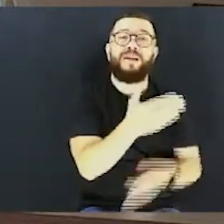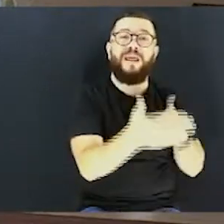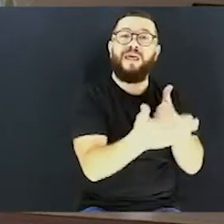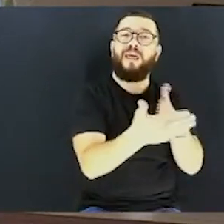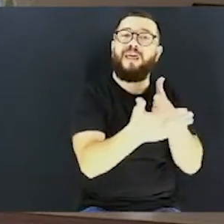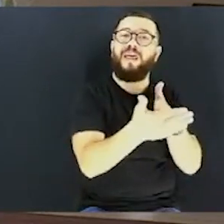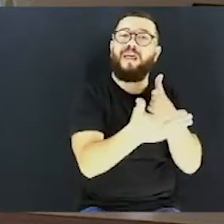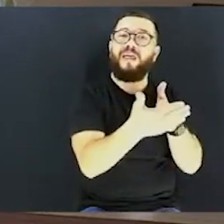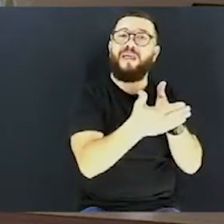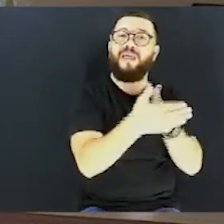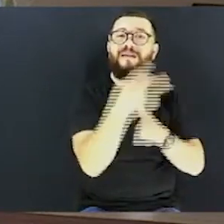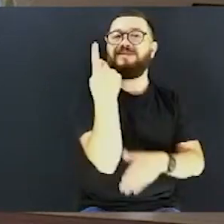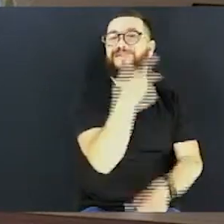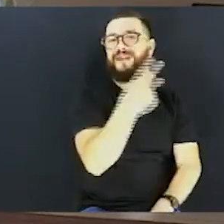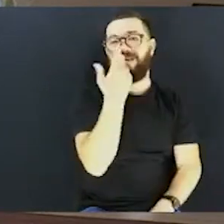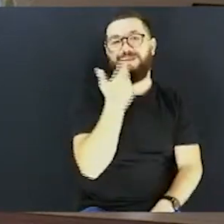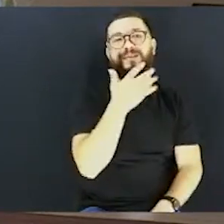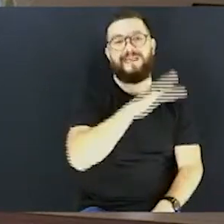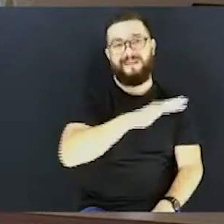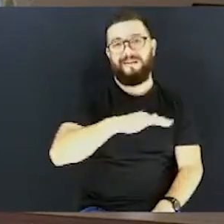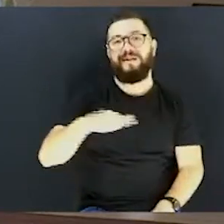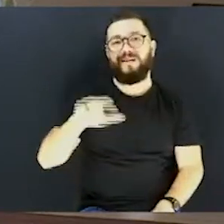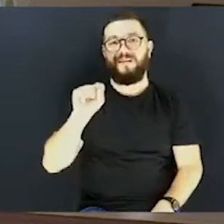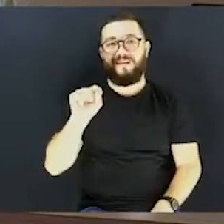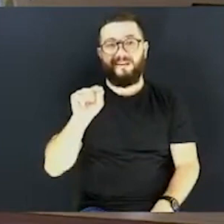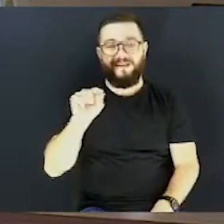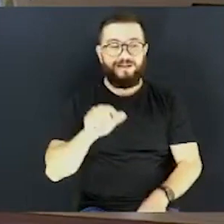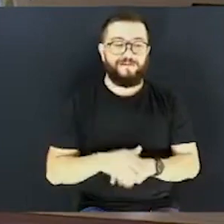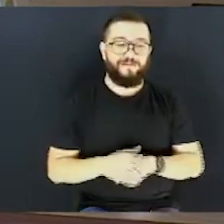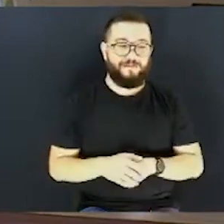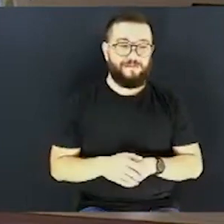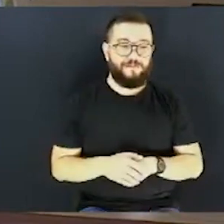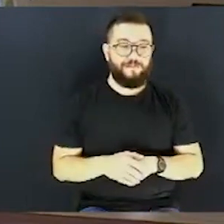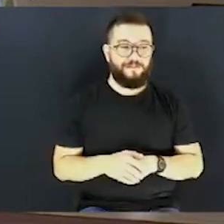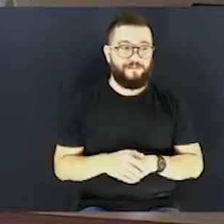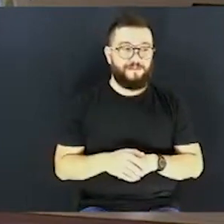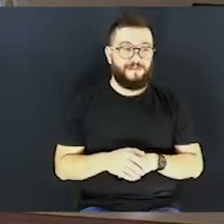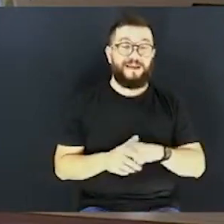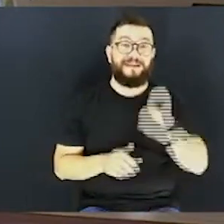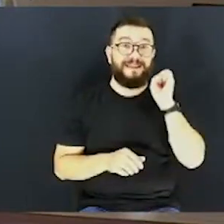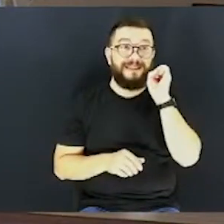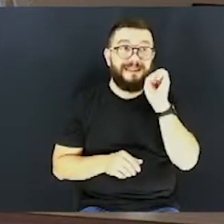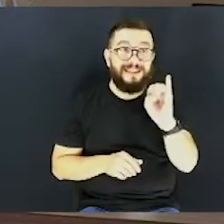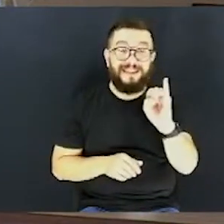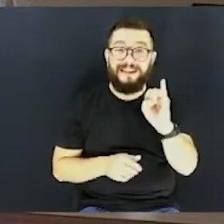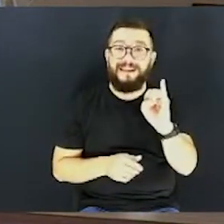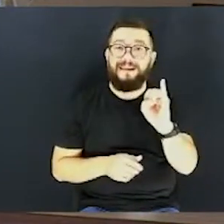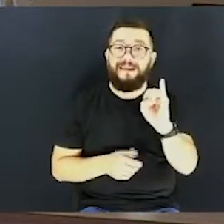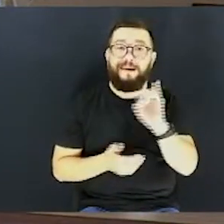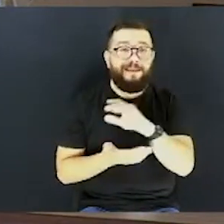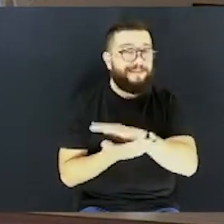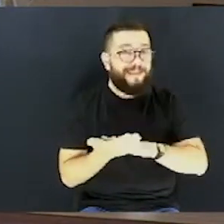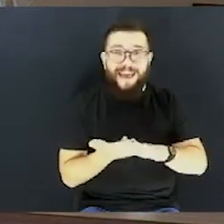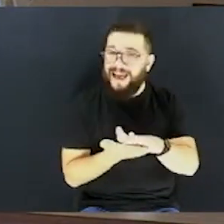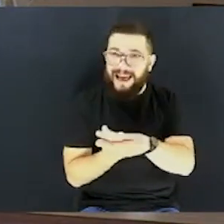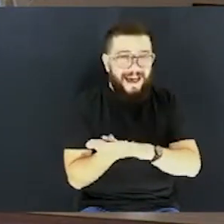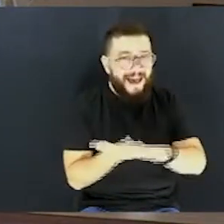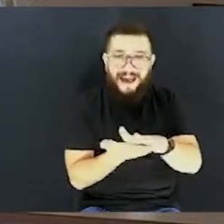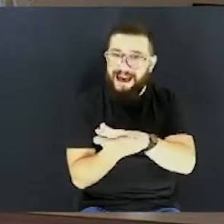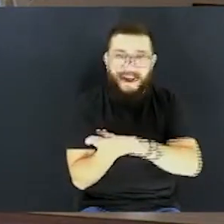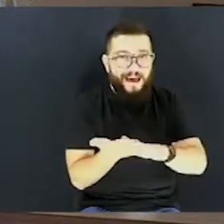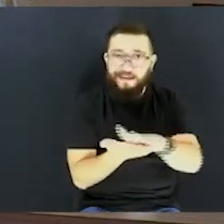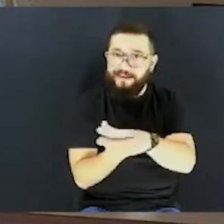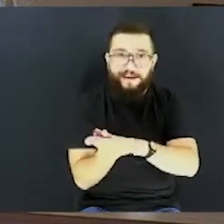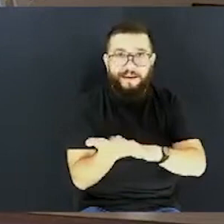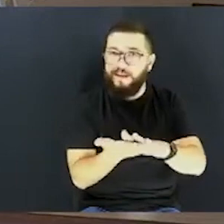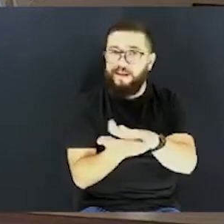um desenvolvimento adequado ao longo da sua vida. Se a gente não fizer as intervenções adequadas, se a gente não oferecer os